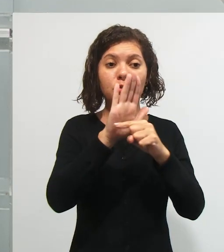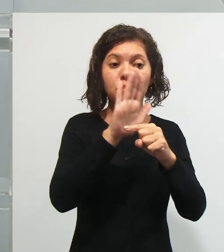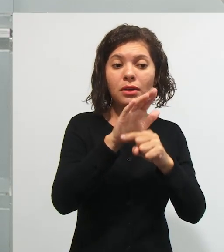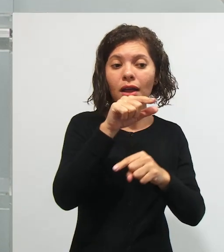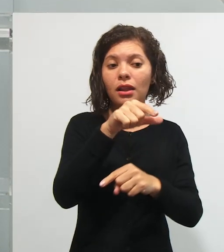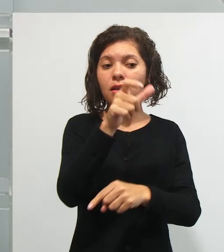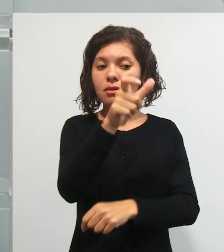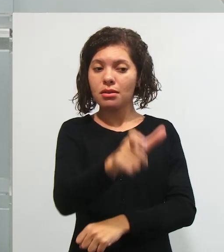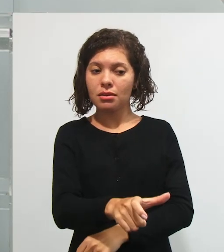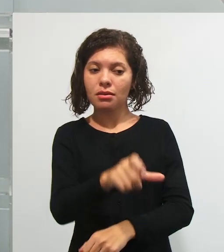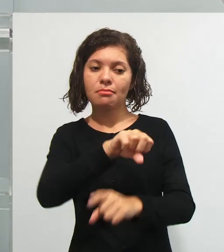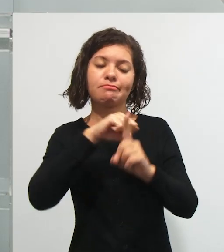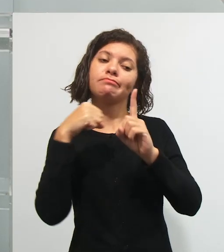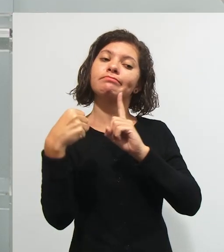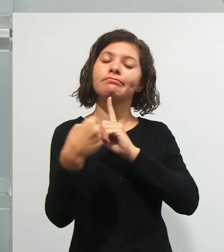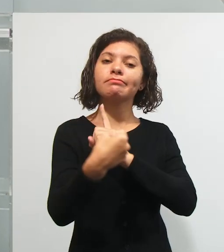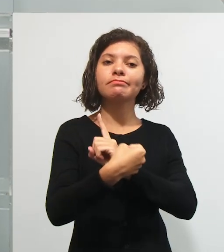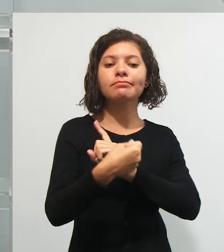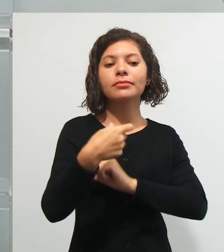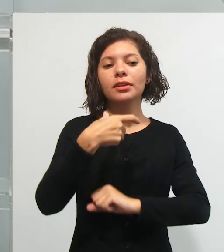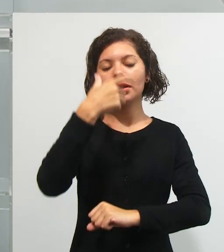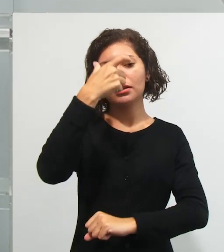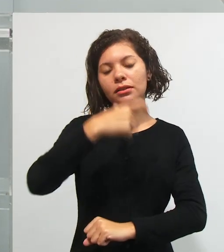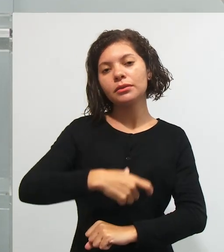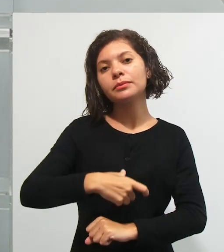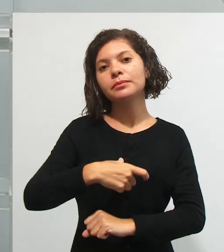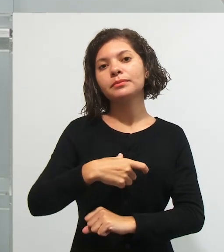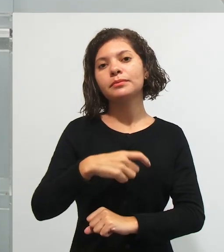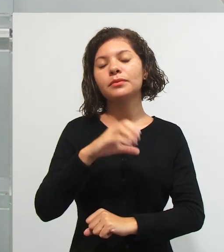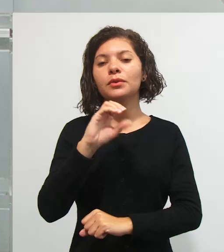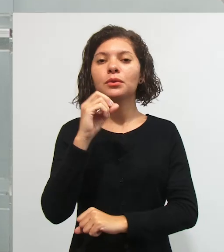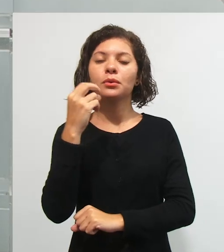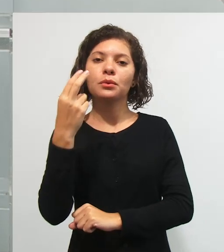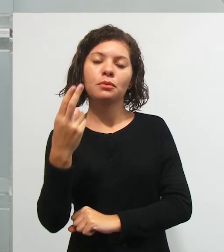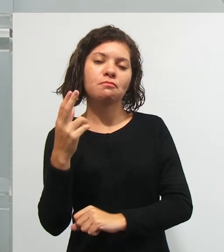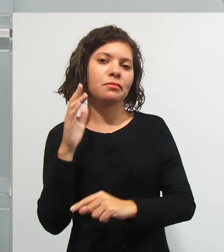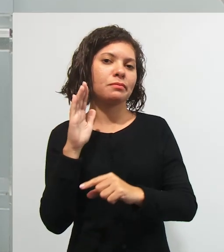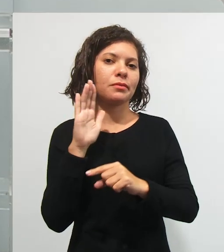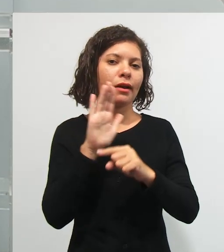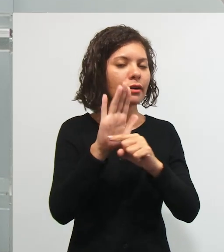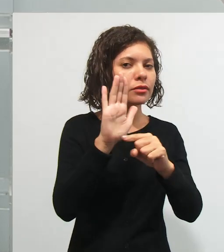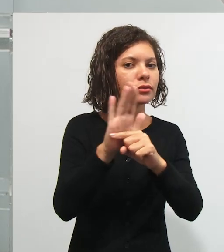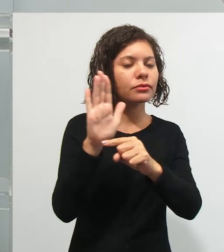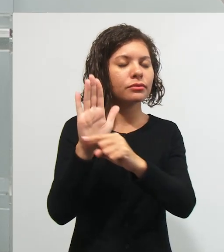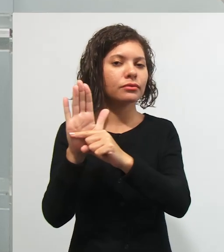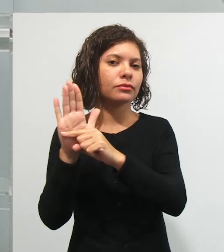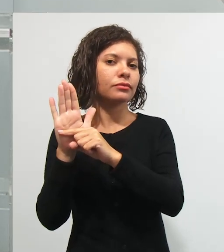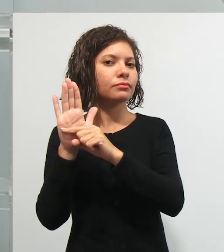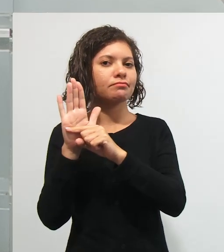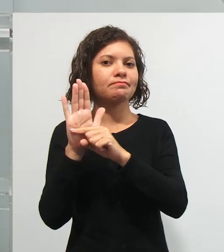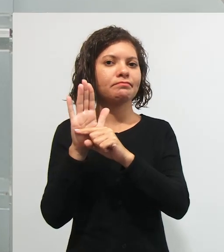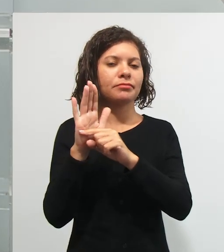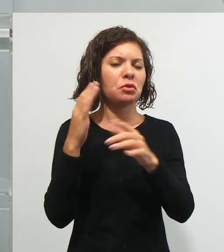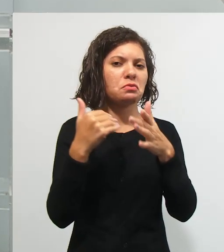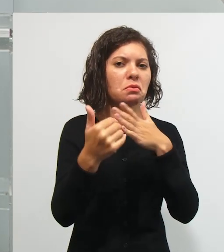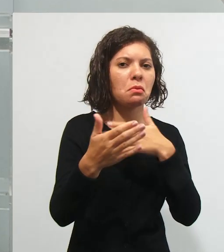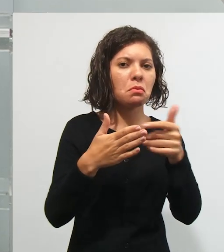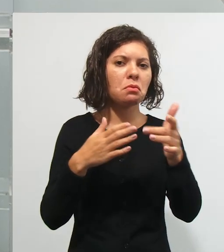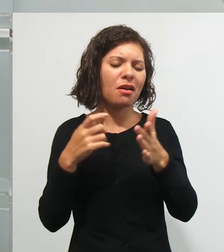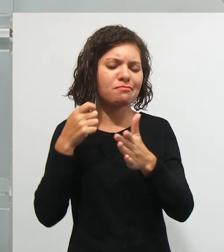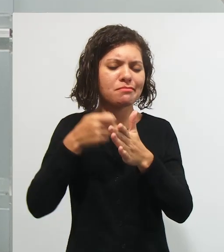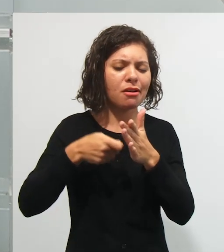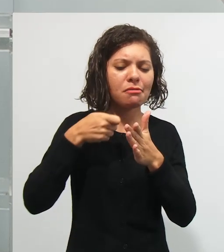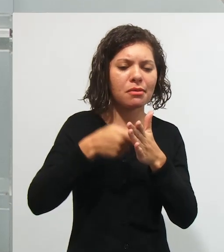ou, né, vai ser a favor de alguém, a favor de algo, em luta de alguma coisa.